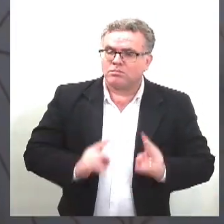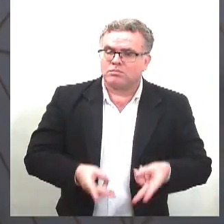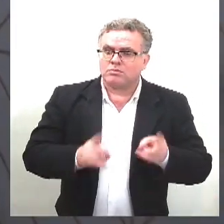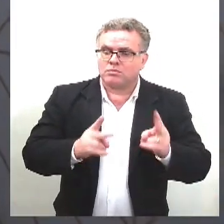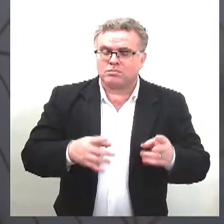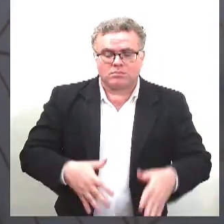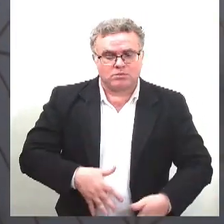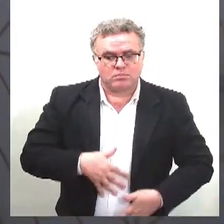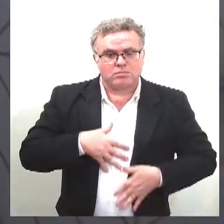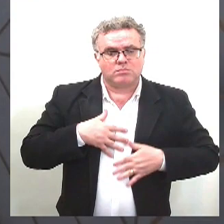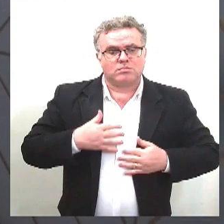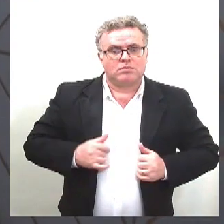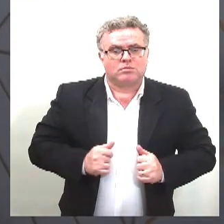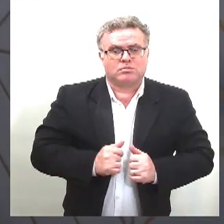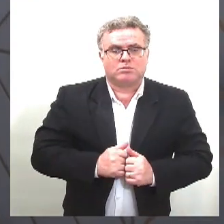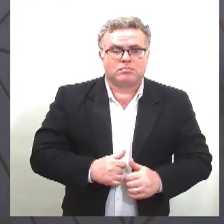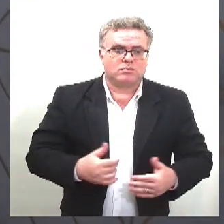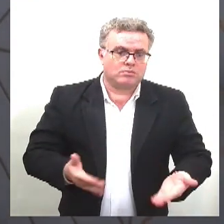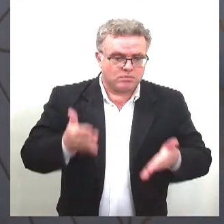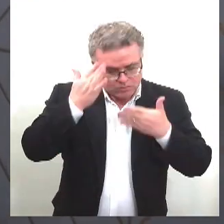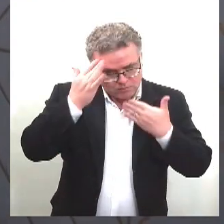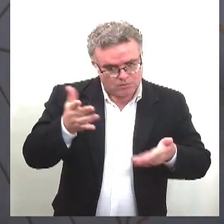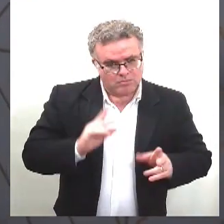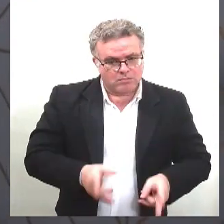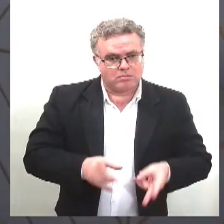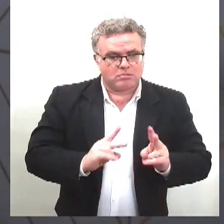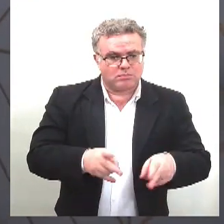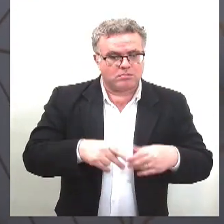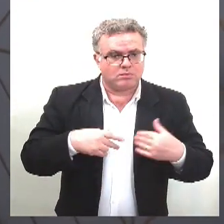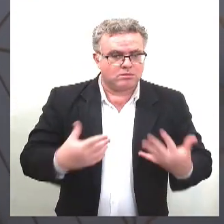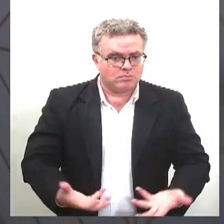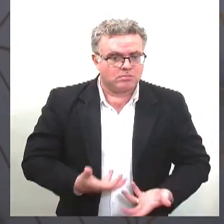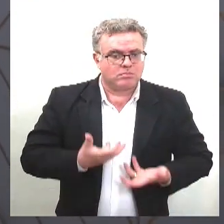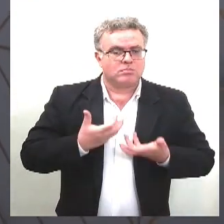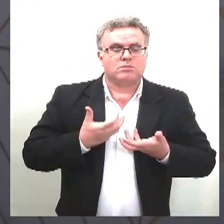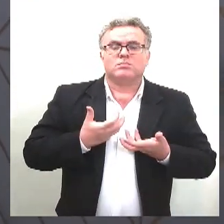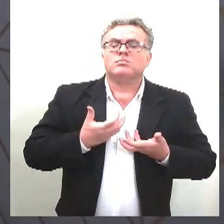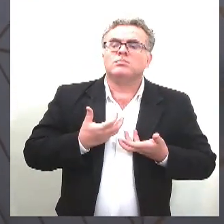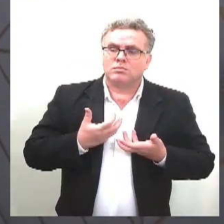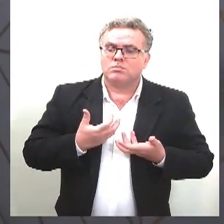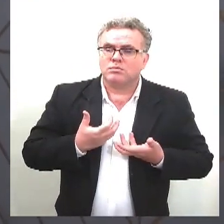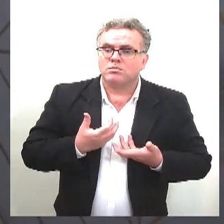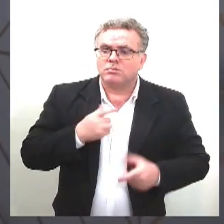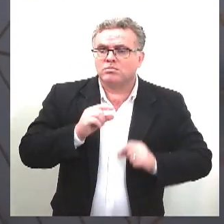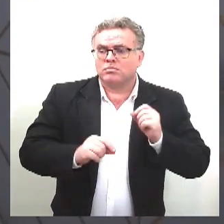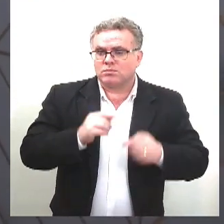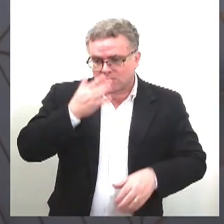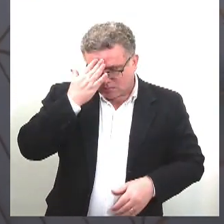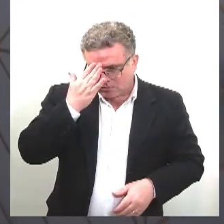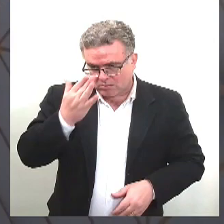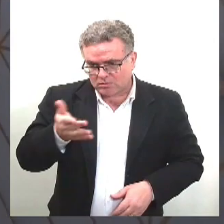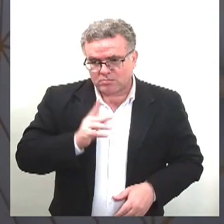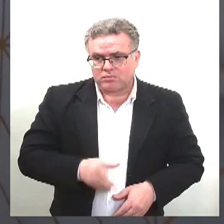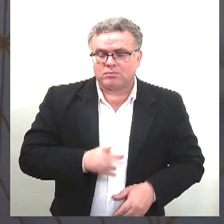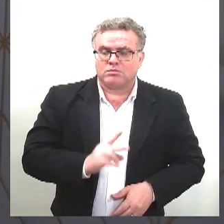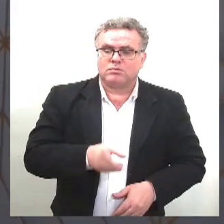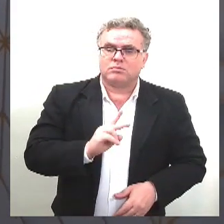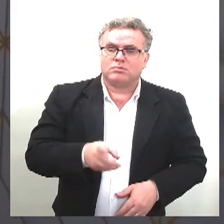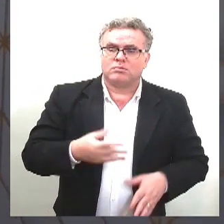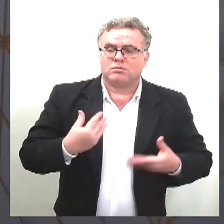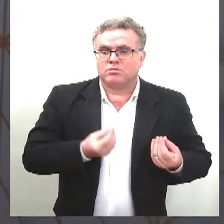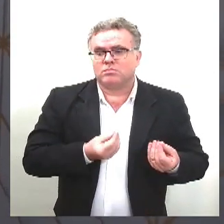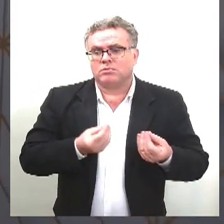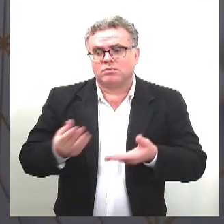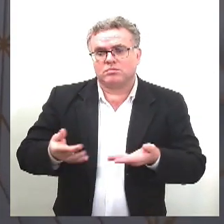Meu sentimento é de gratidão, é orgulho, né? E agradeço por estarem dando esse espaço, dando